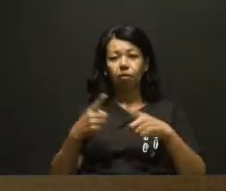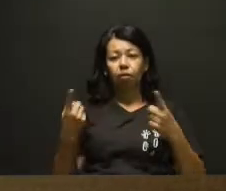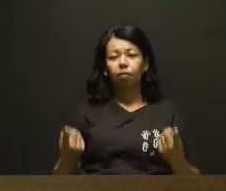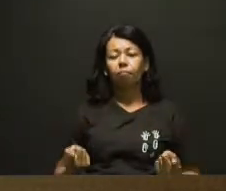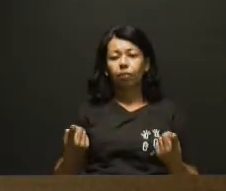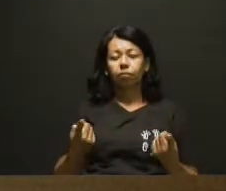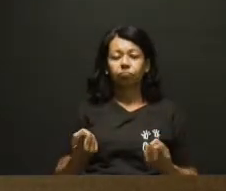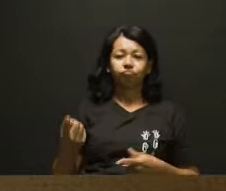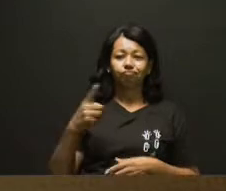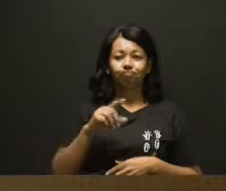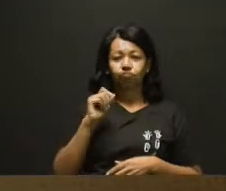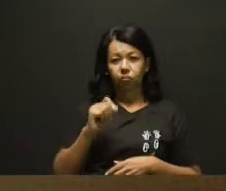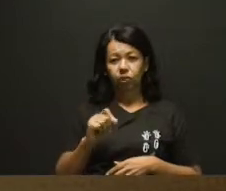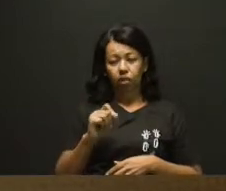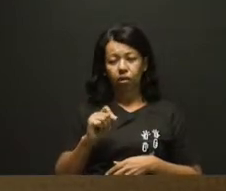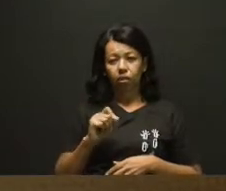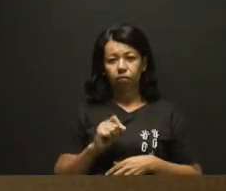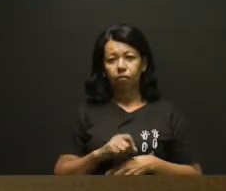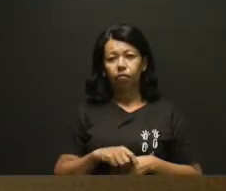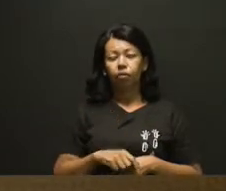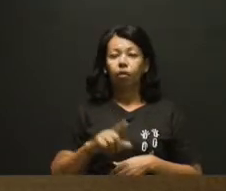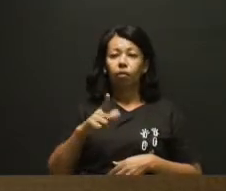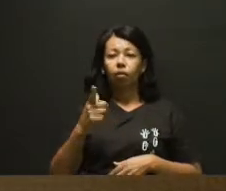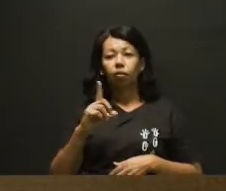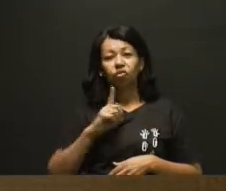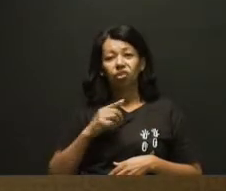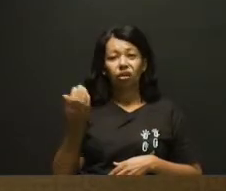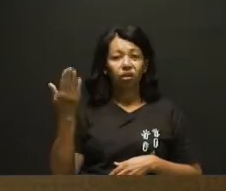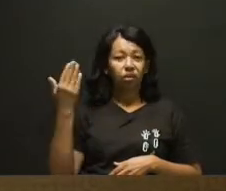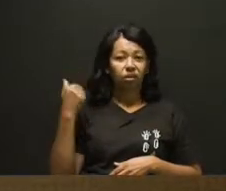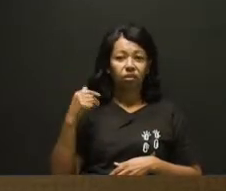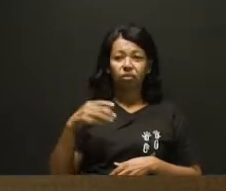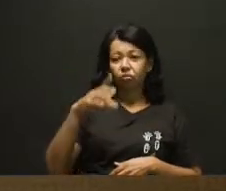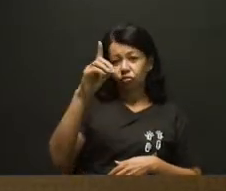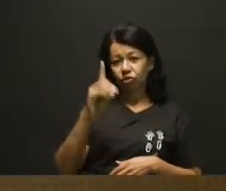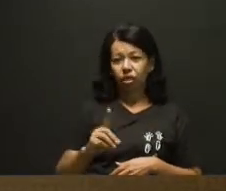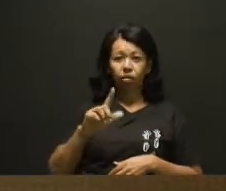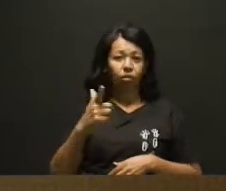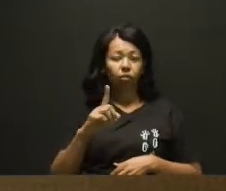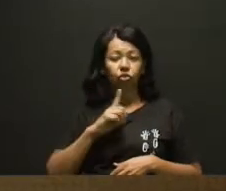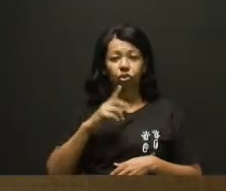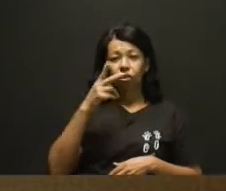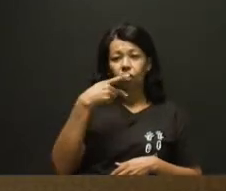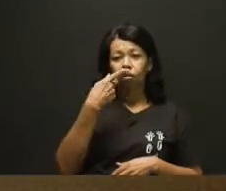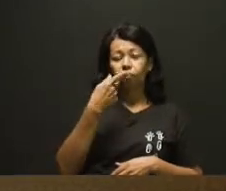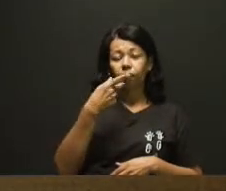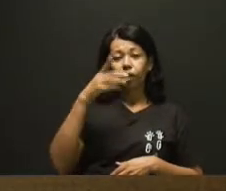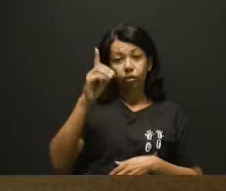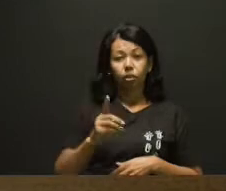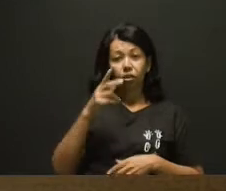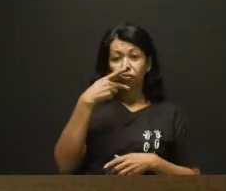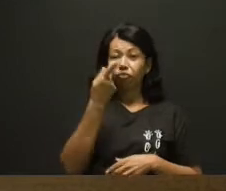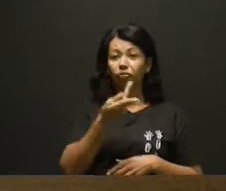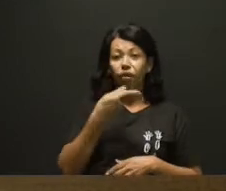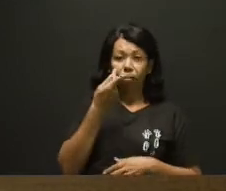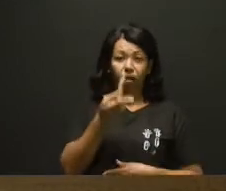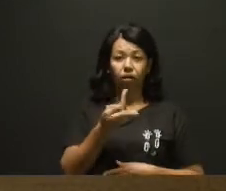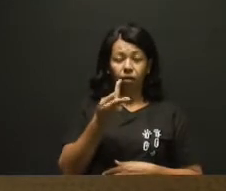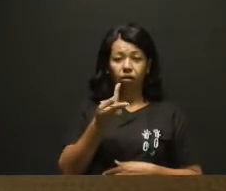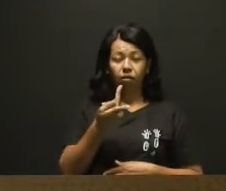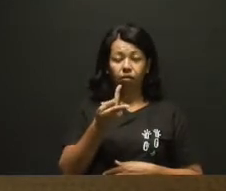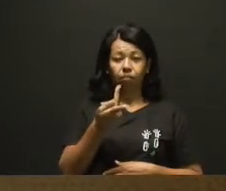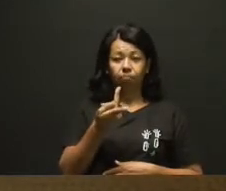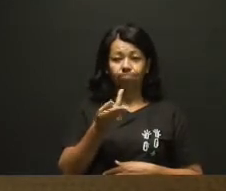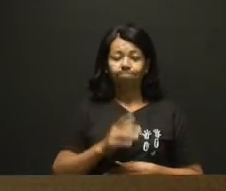militar eu não tinha esse direito não tinha direito a fala porque ia falar de poder morrer se eu